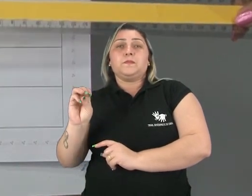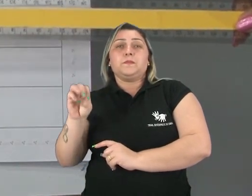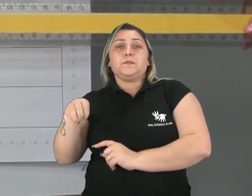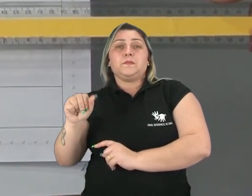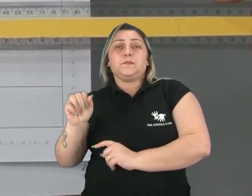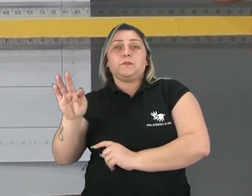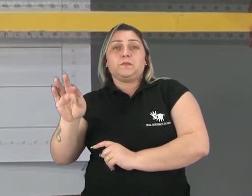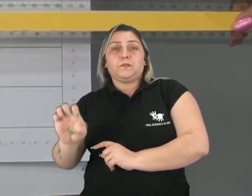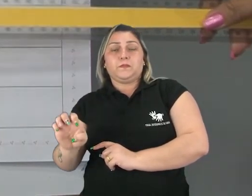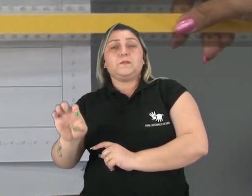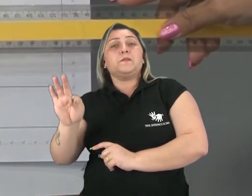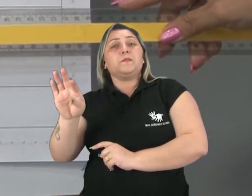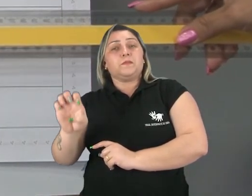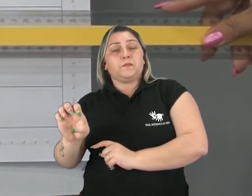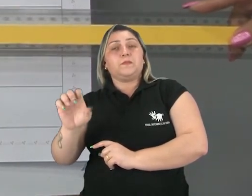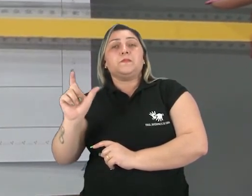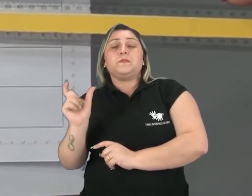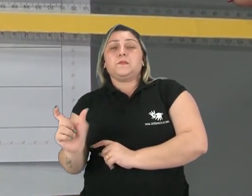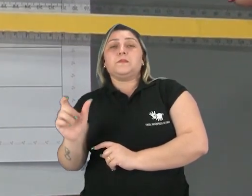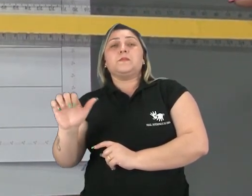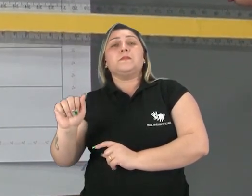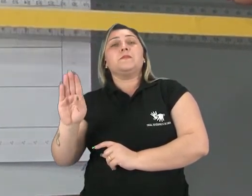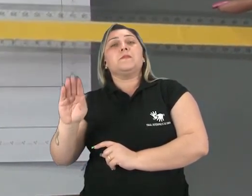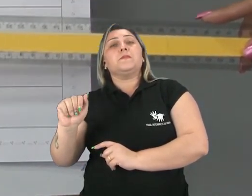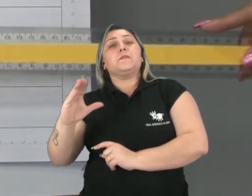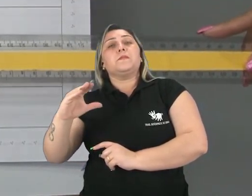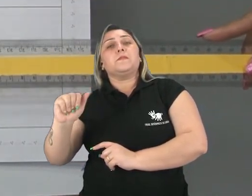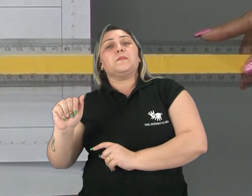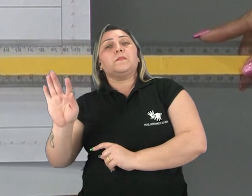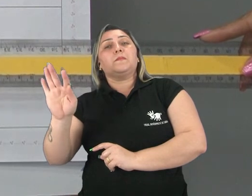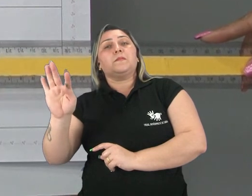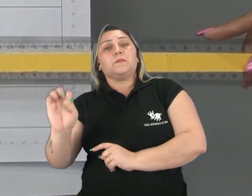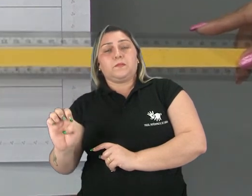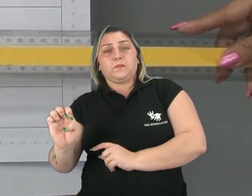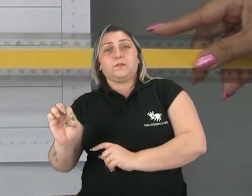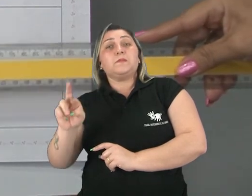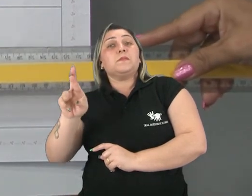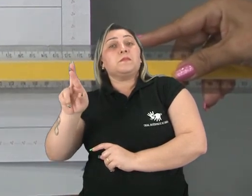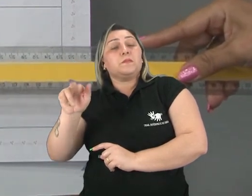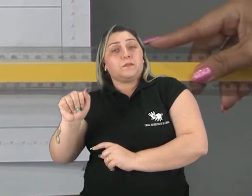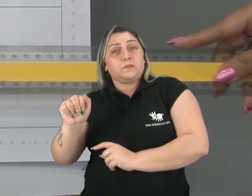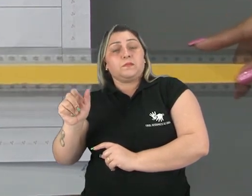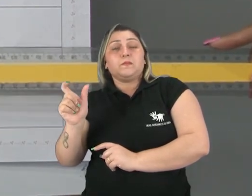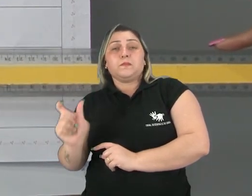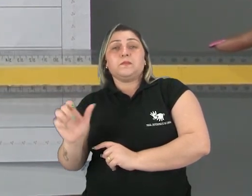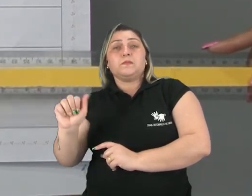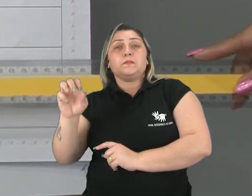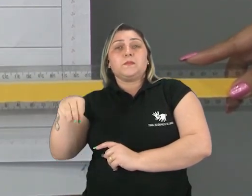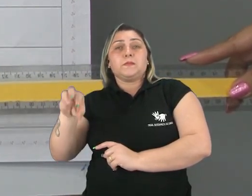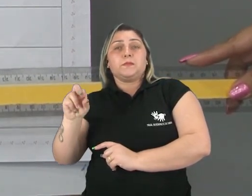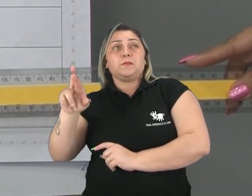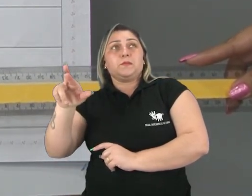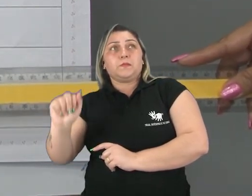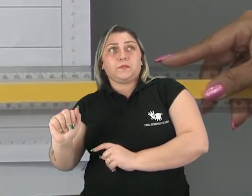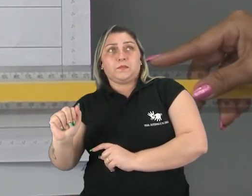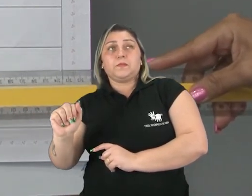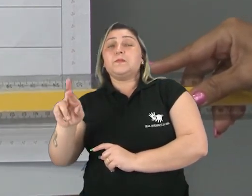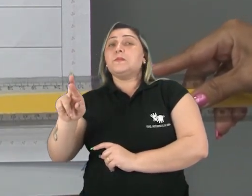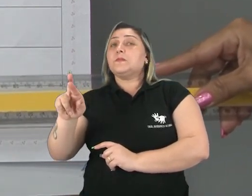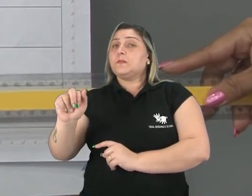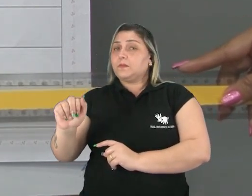tomate e o t da palavra abacate da palavra amora